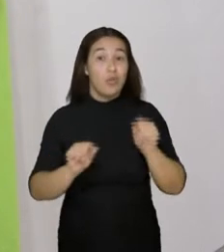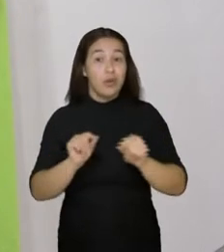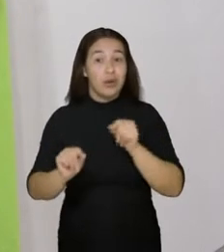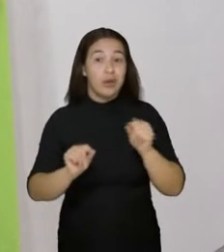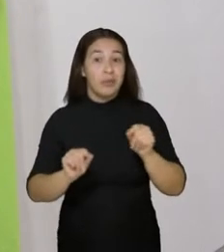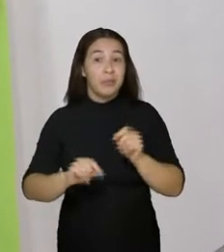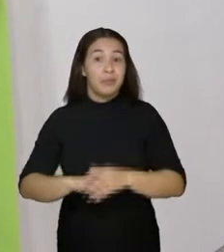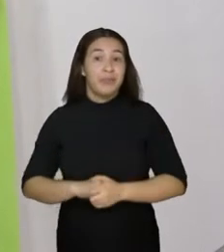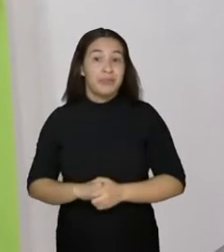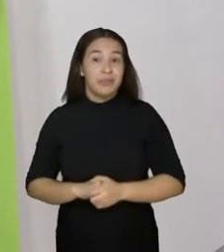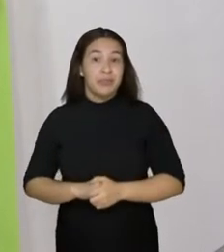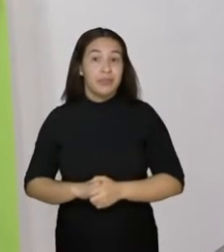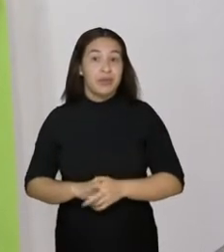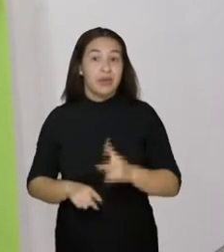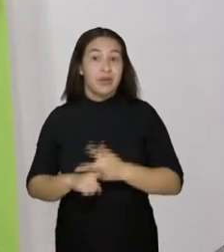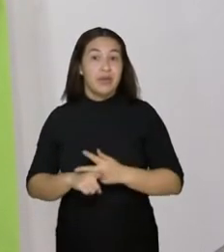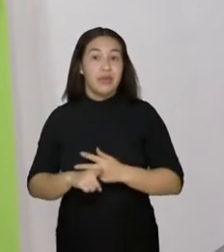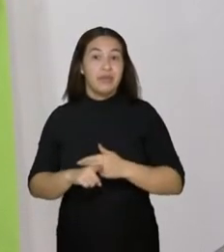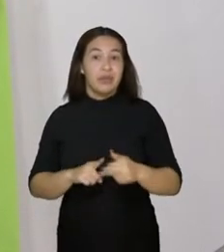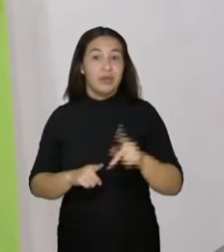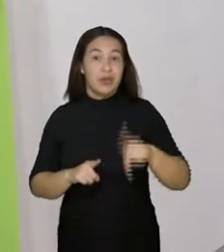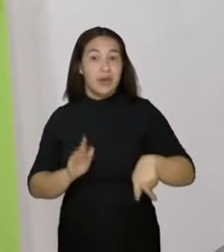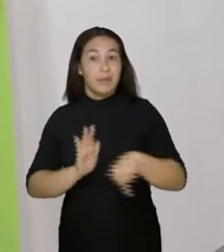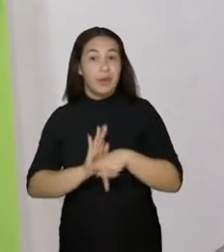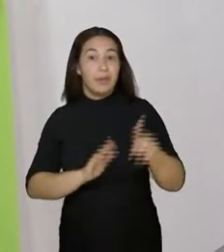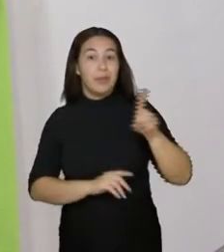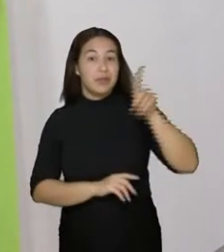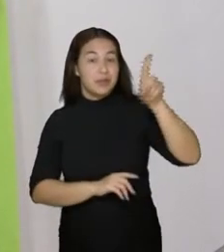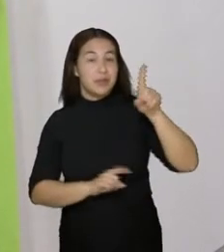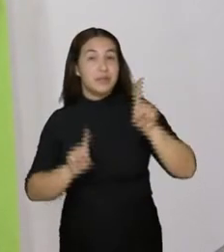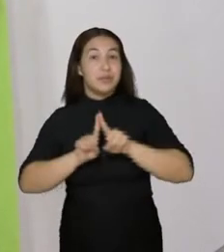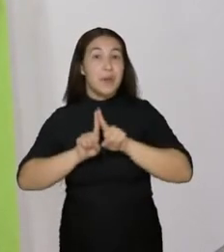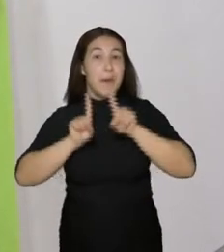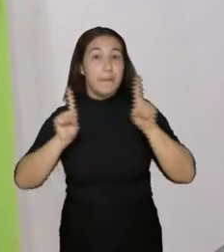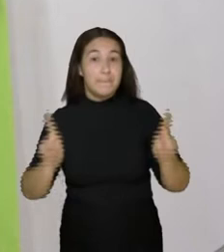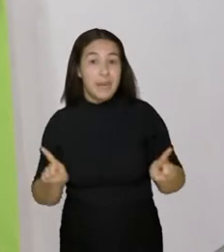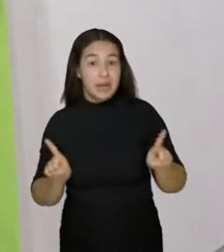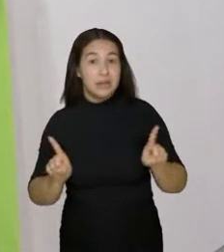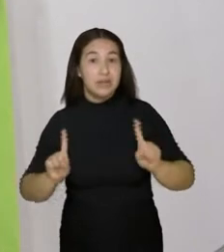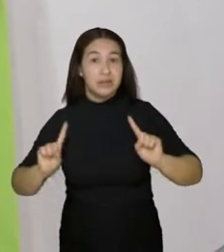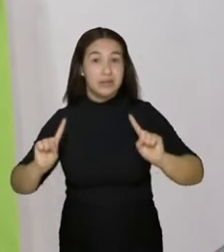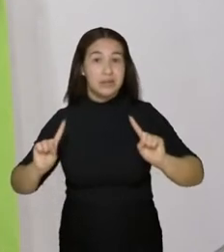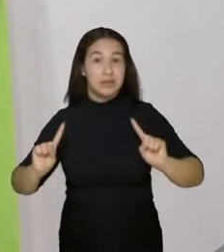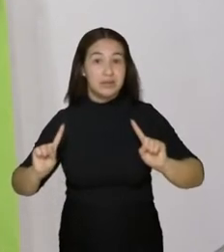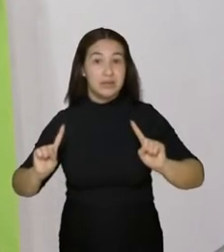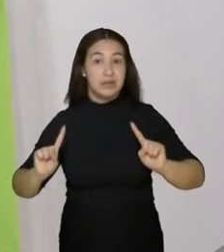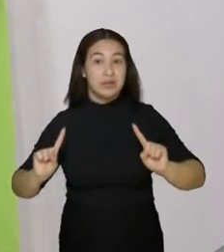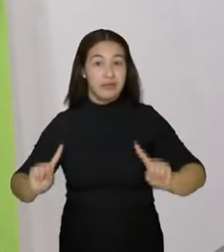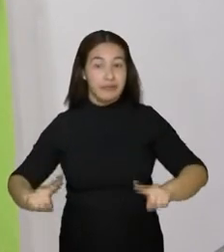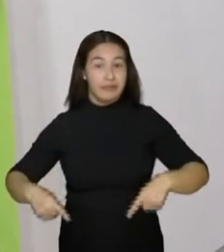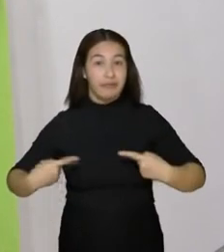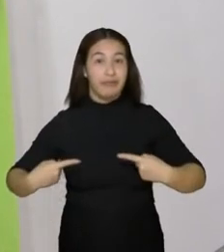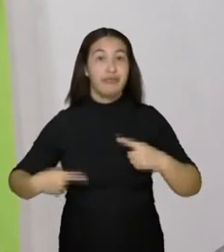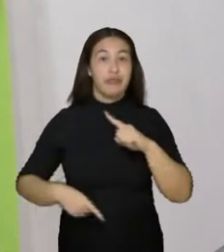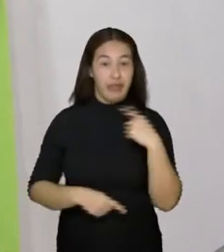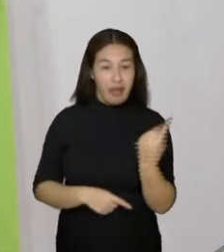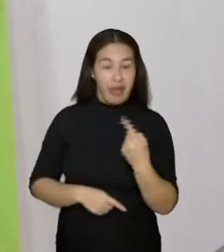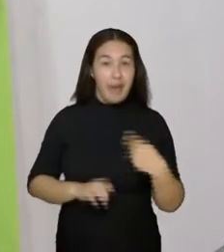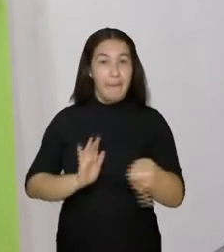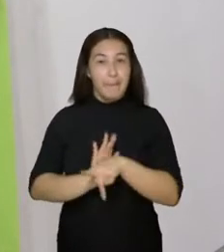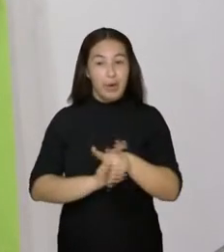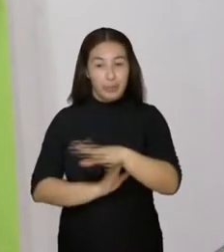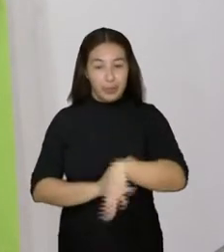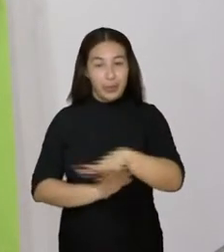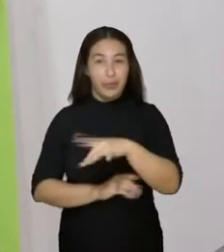a Vitória compete a Deus mas o bom combate compete a nós e esse combate